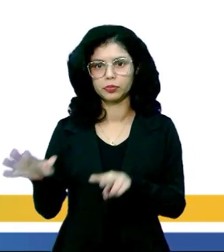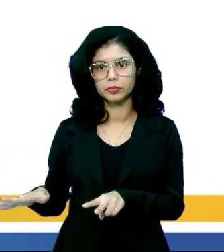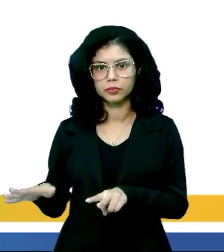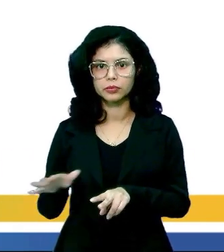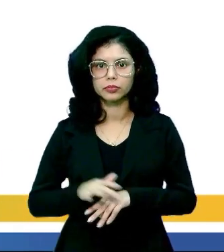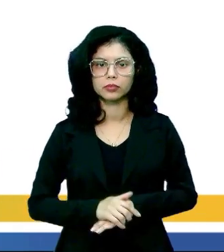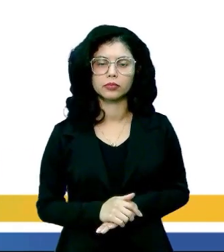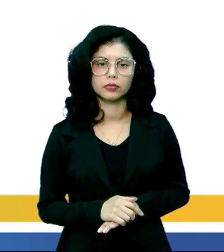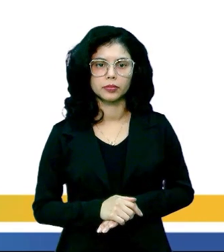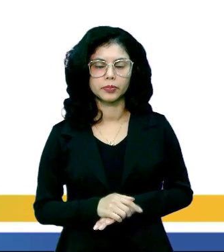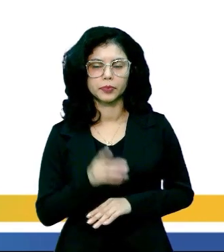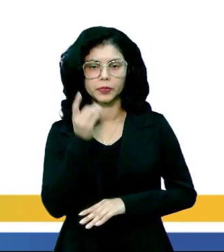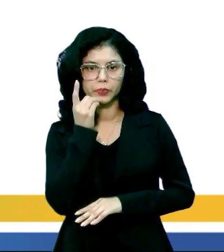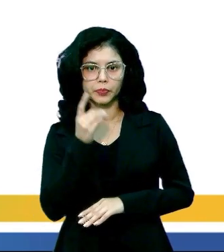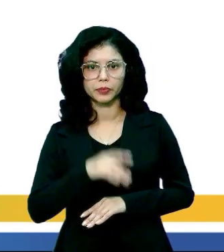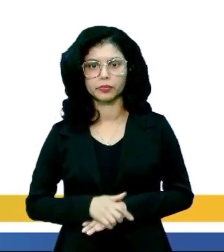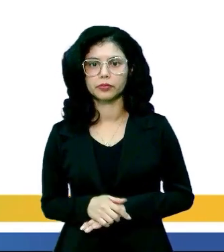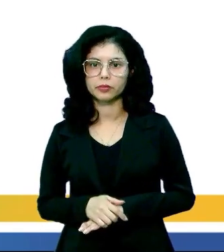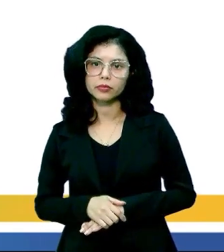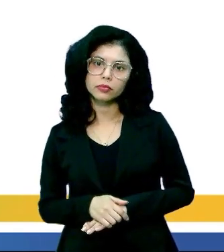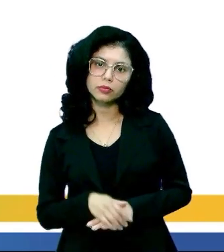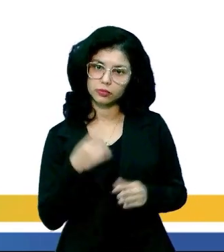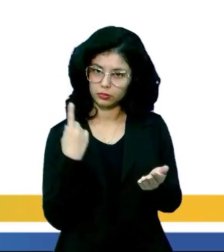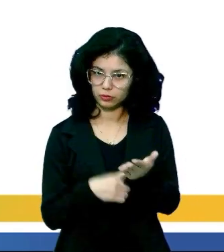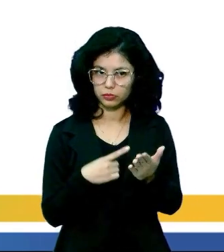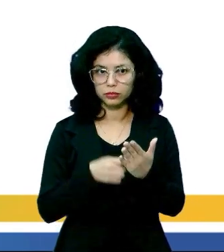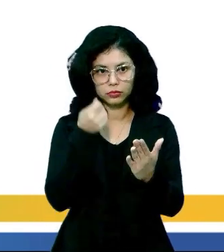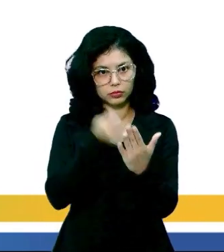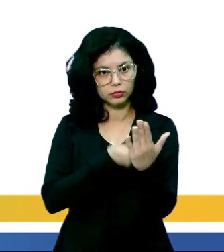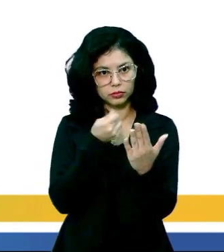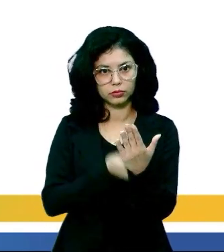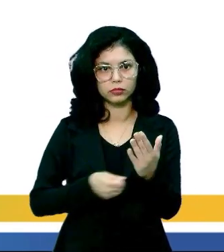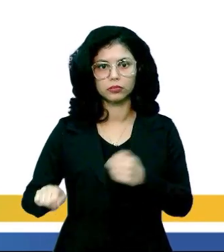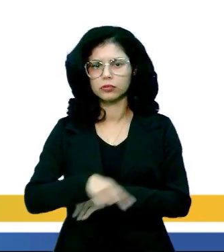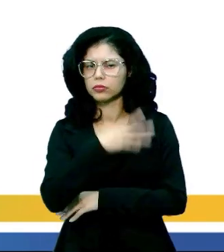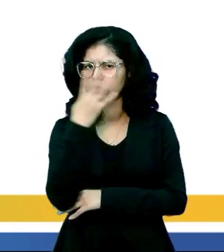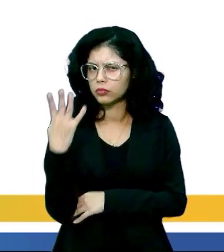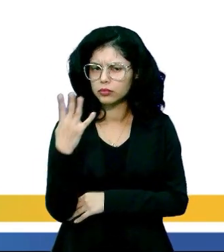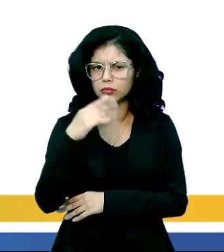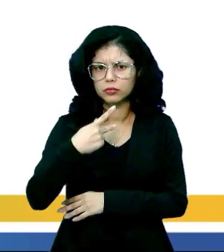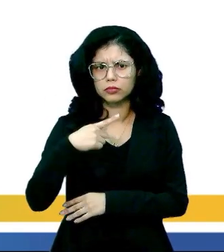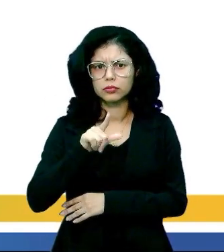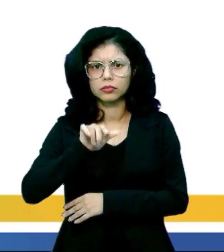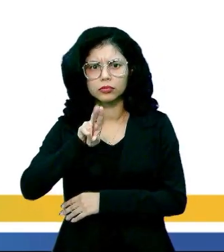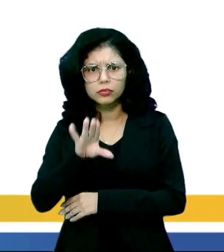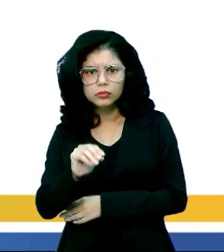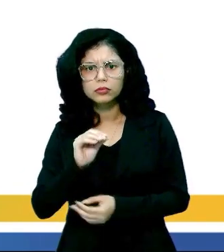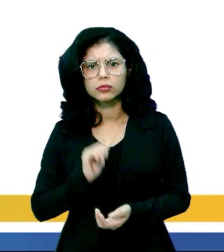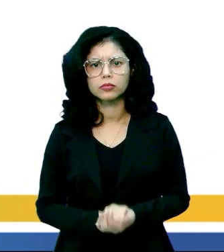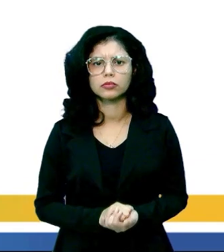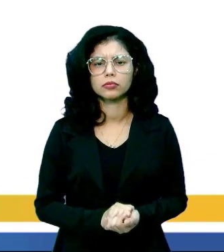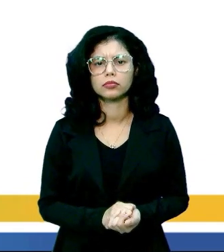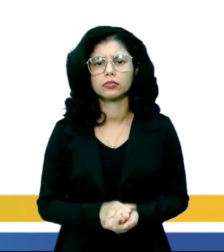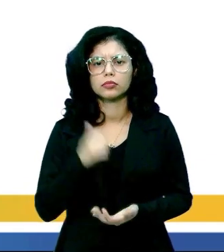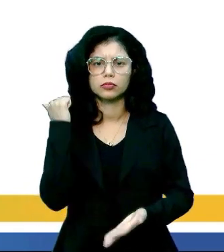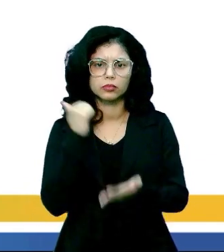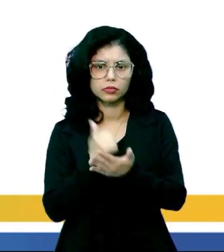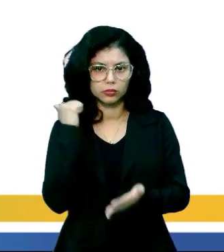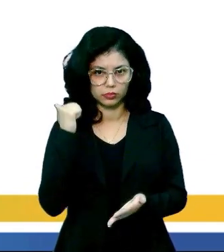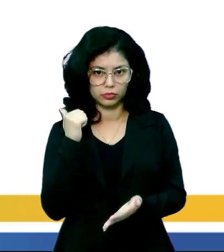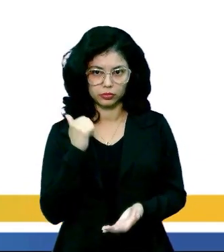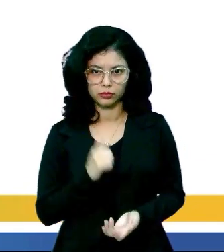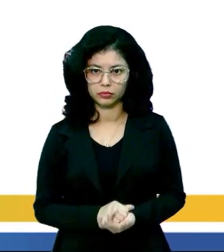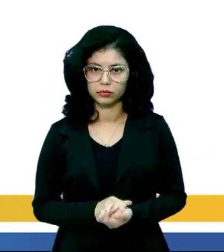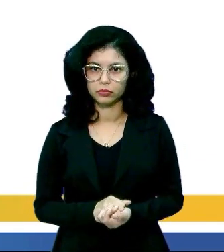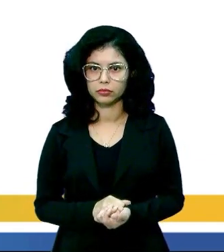5 dias na semana. Para cumprir essa exigência, quantos funcionários